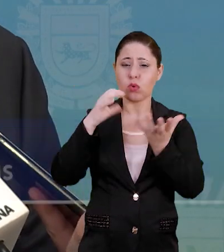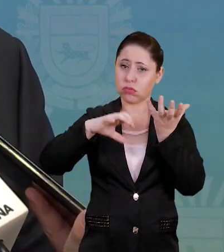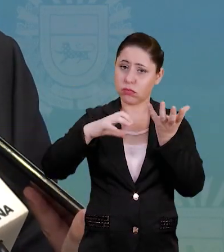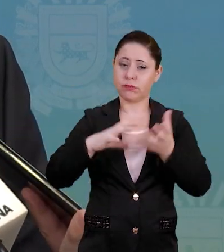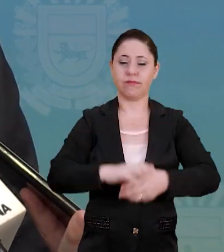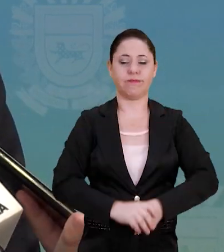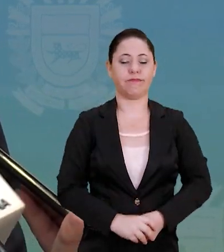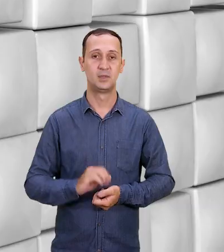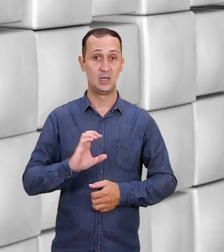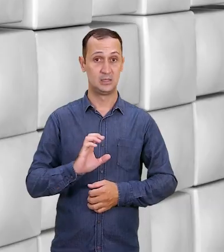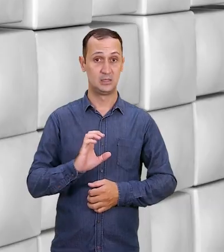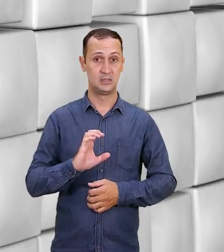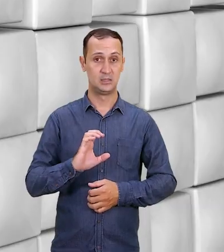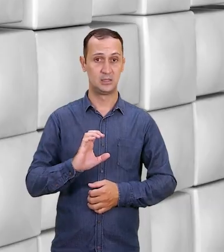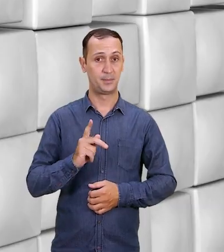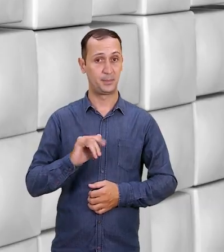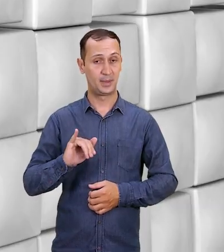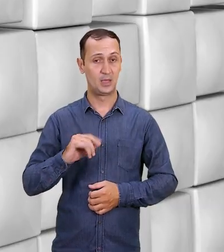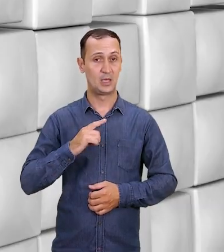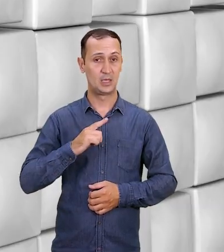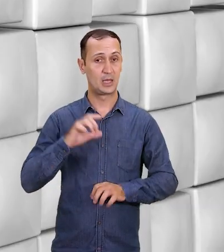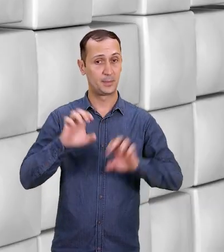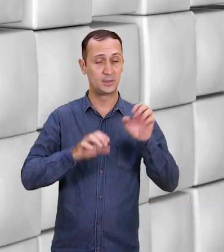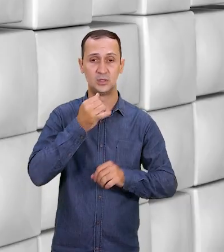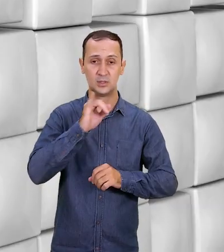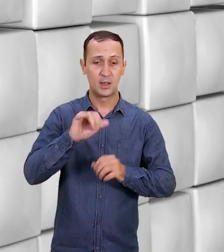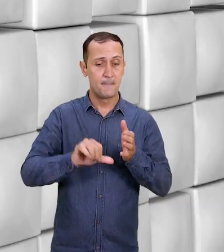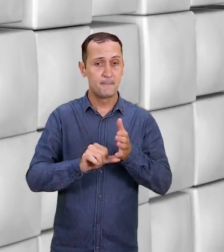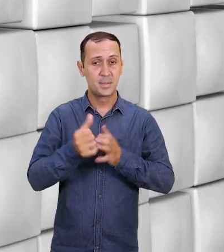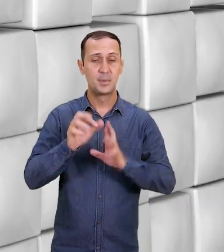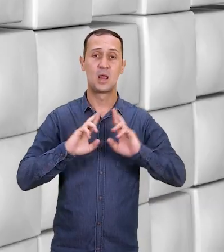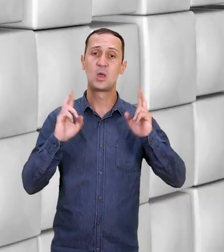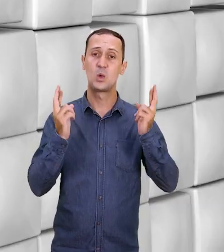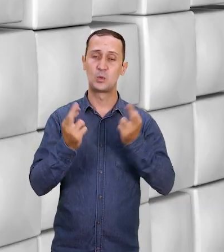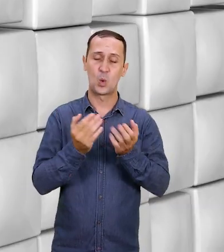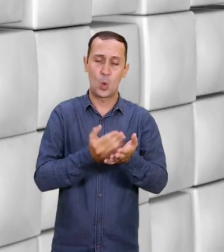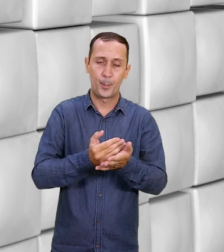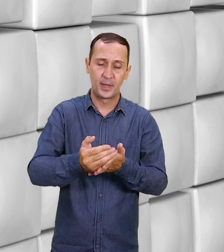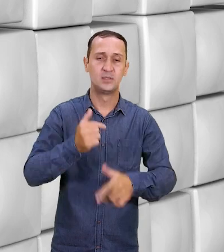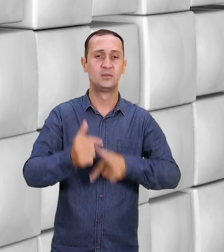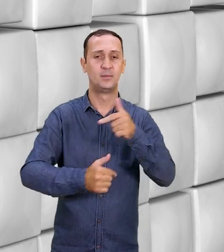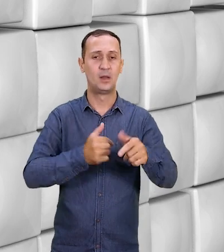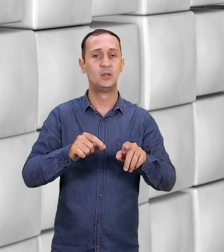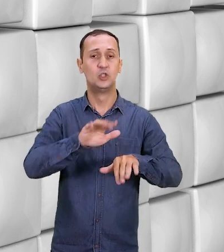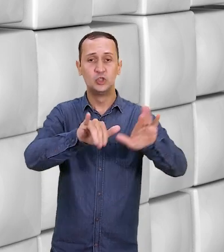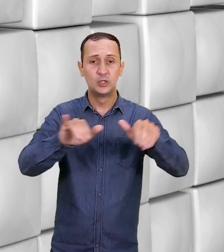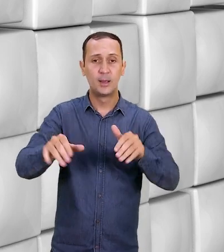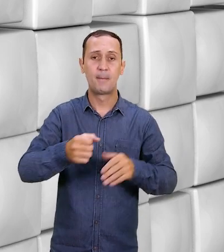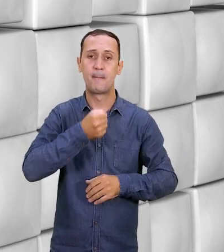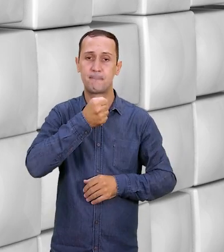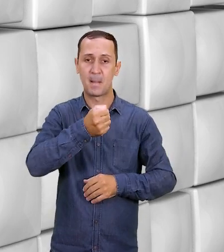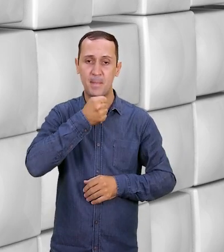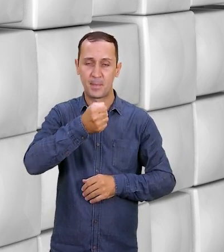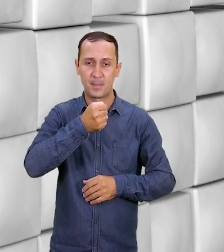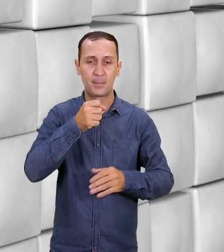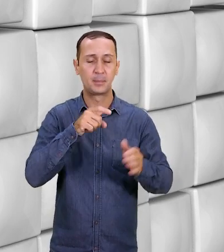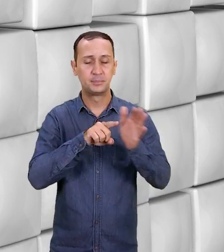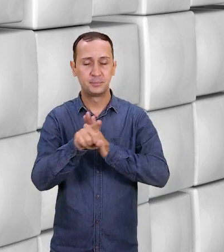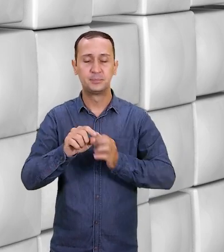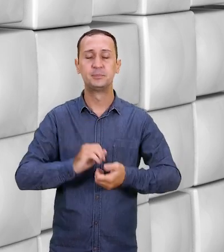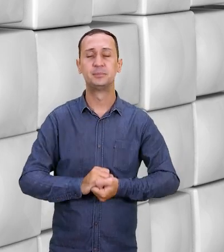pelo Congresso Nacional. CPI da Energisa realiza a primeira reunião de trabalho e convoca as